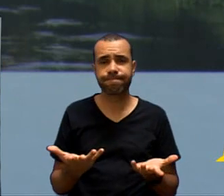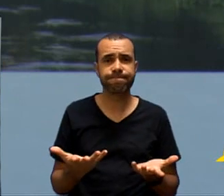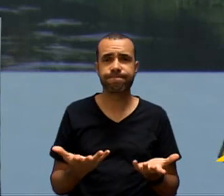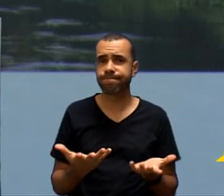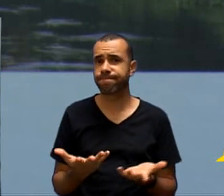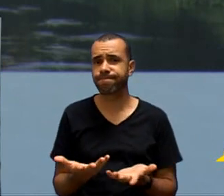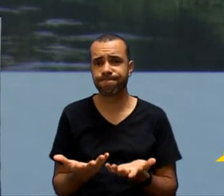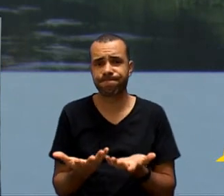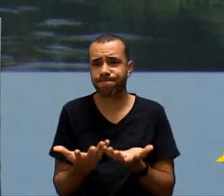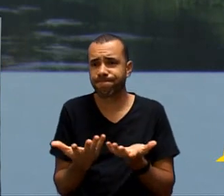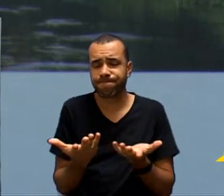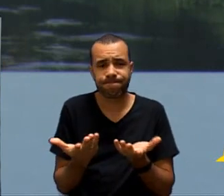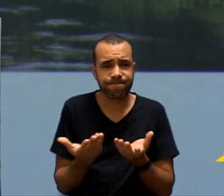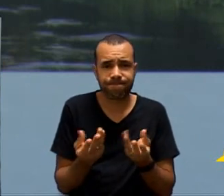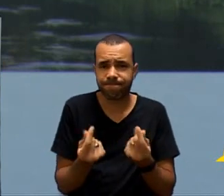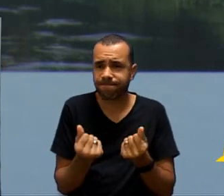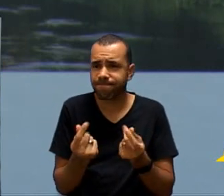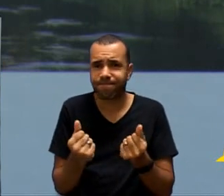totalmente